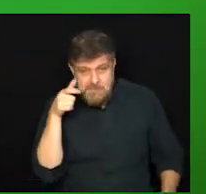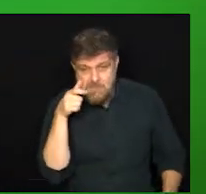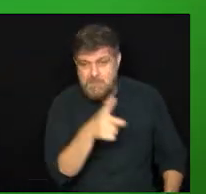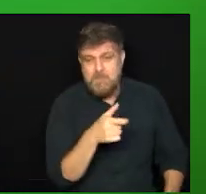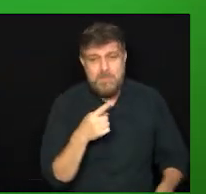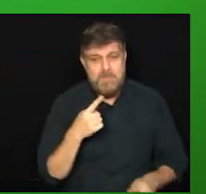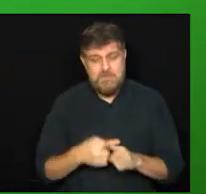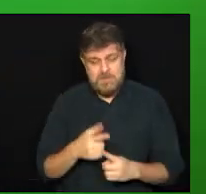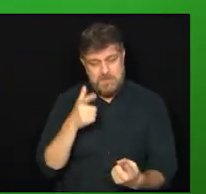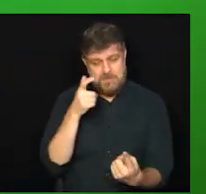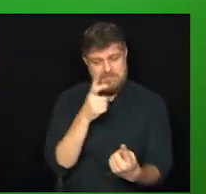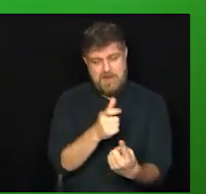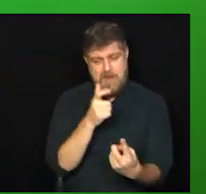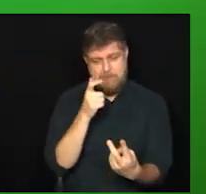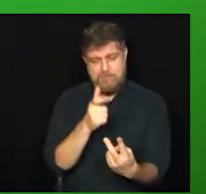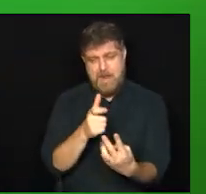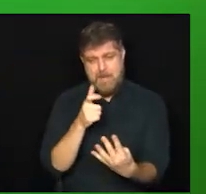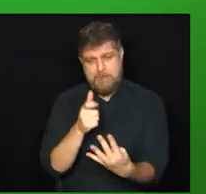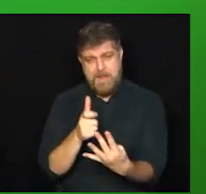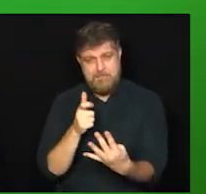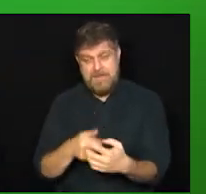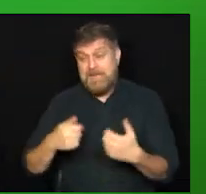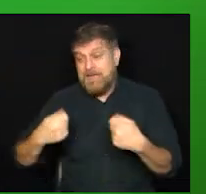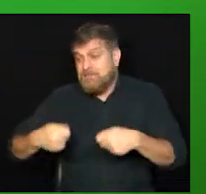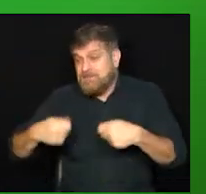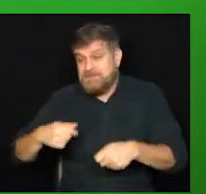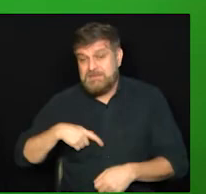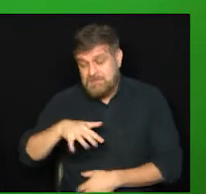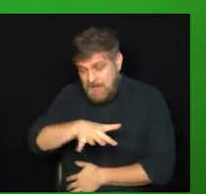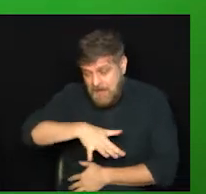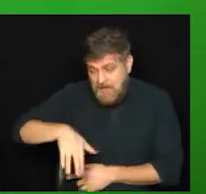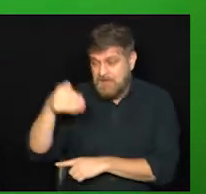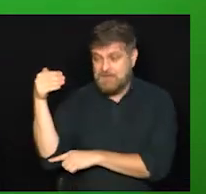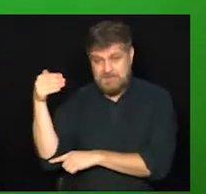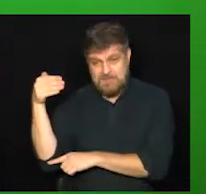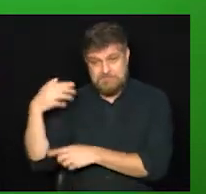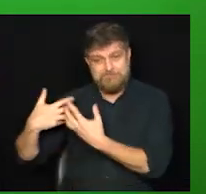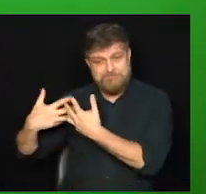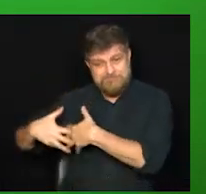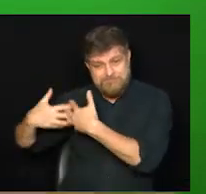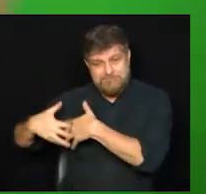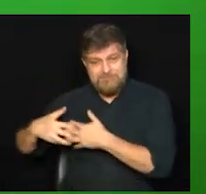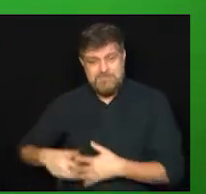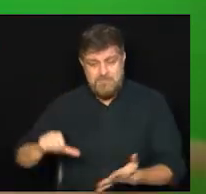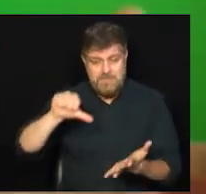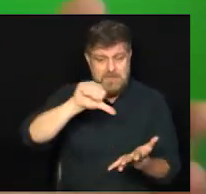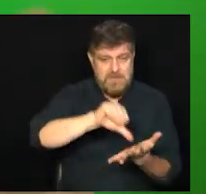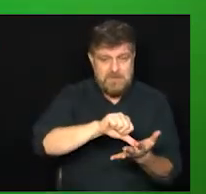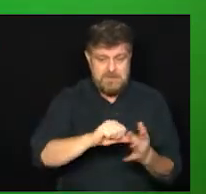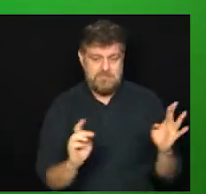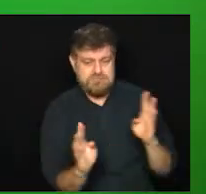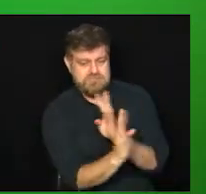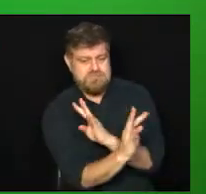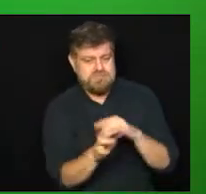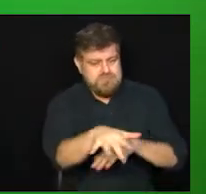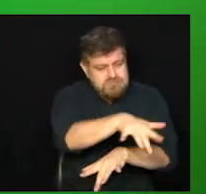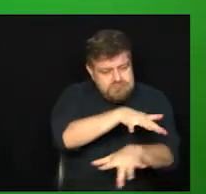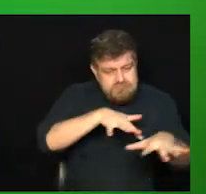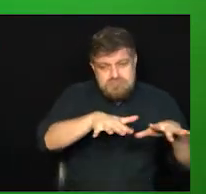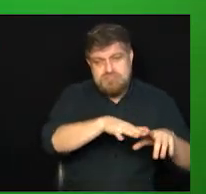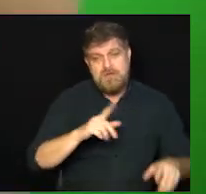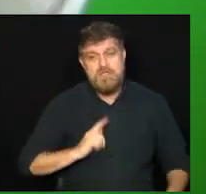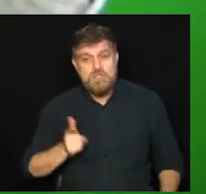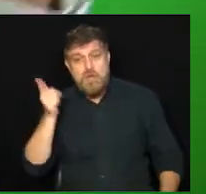né, é necessário para que esse setor nosso retorne, e eventos para que a gente possa começar a poder pagar